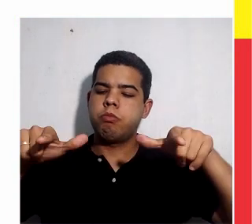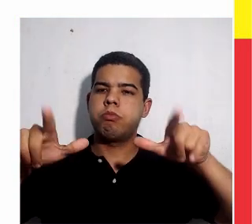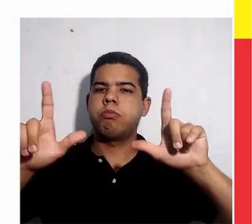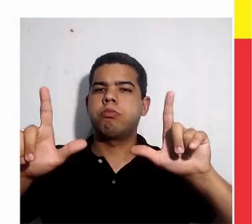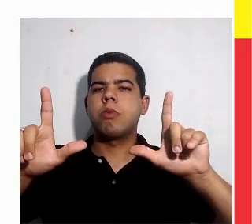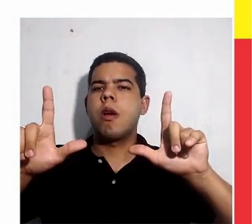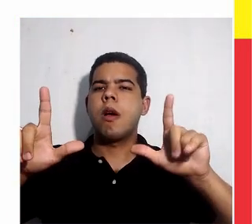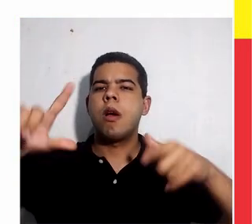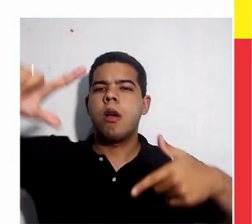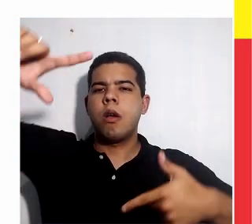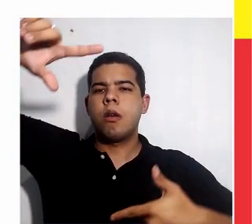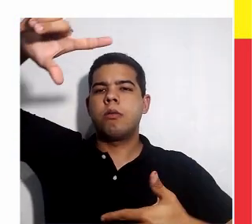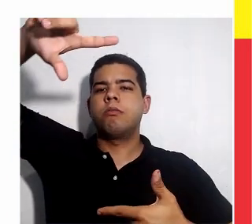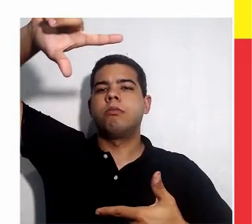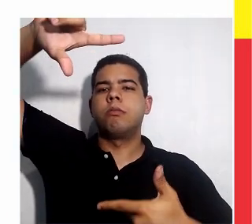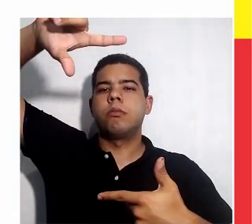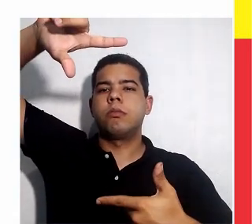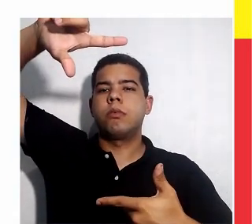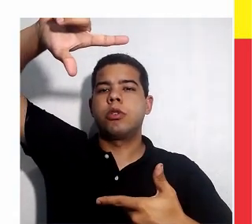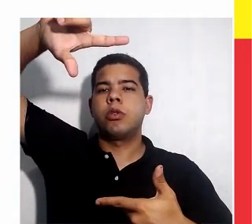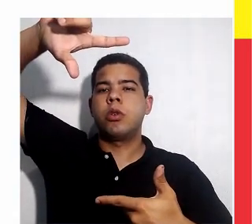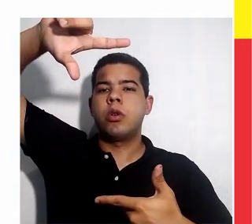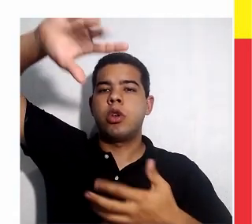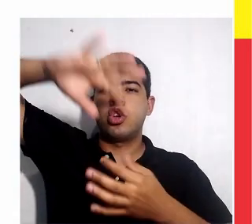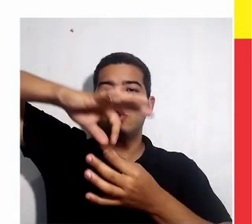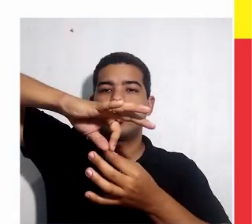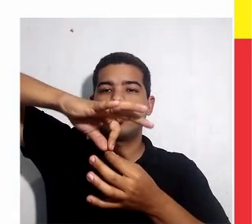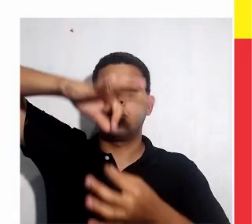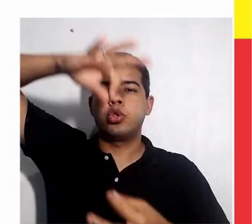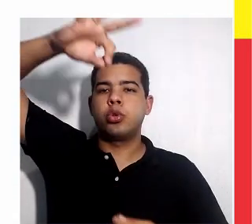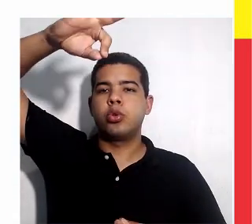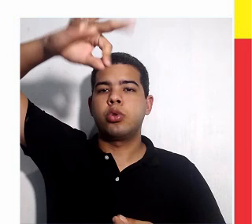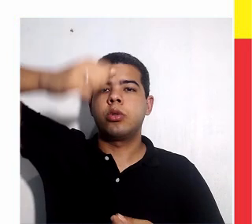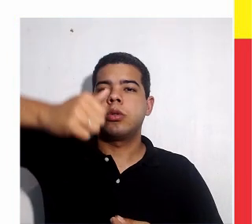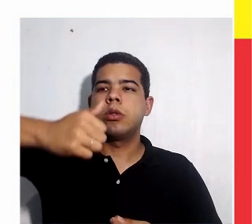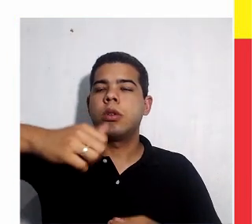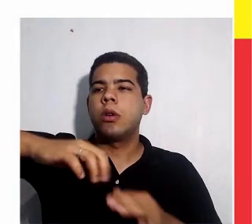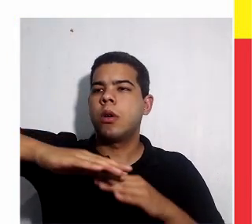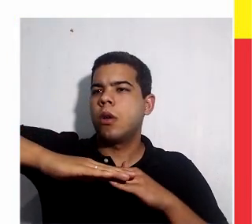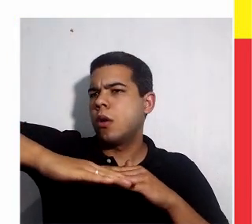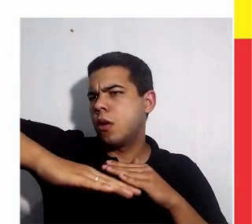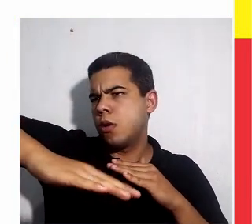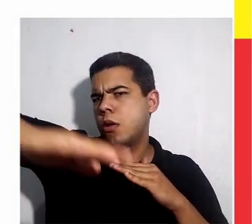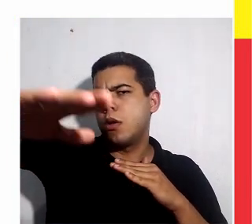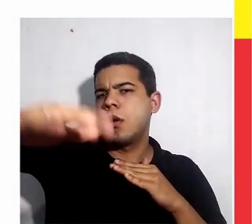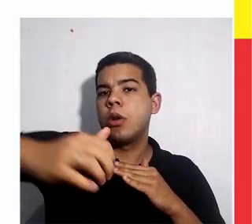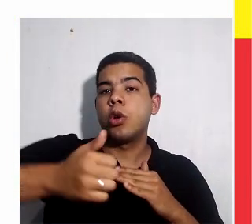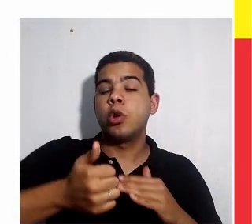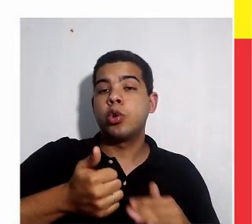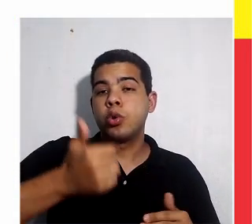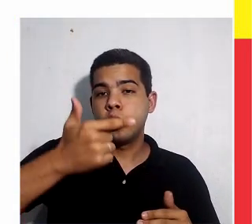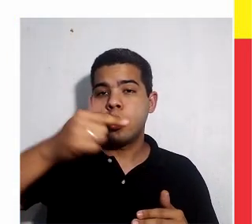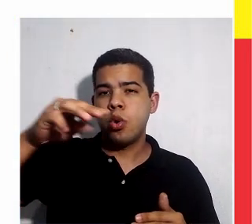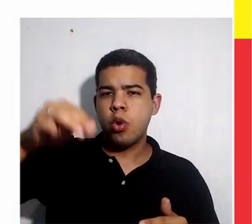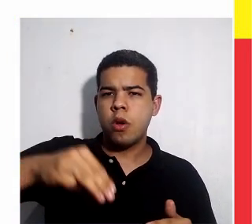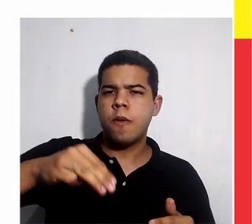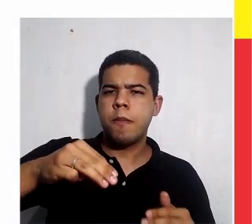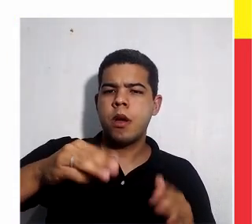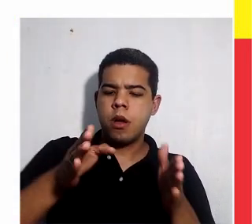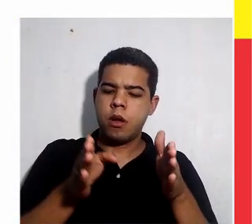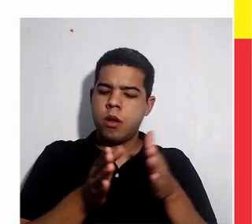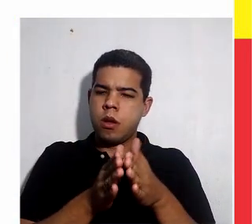retângulo. Esse piso tem 12 metros de comprimento, maior, e 7 metros de comprimento,